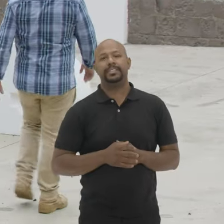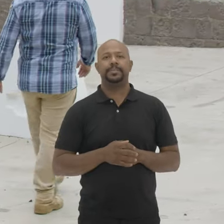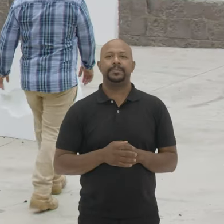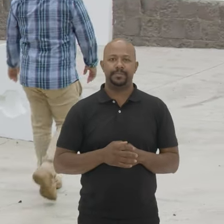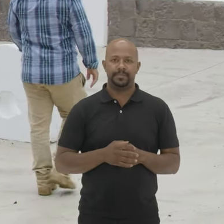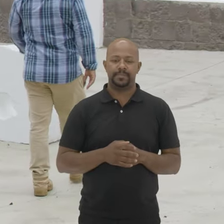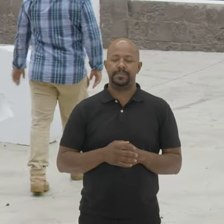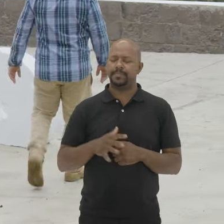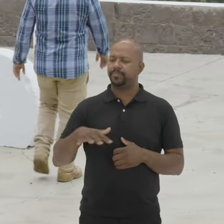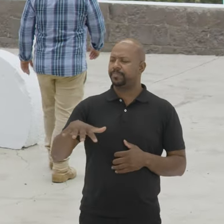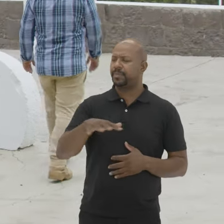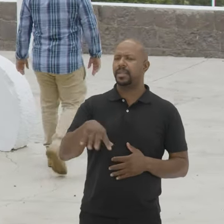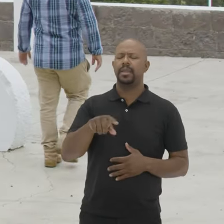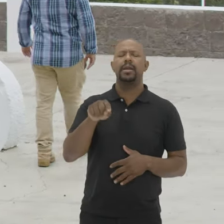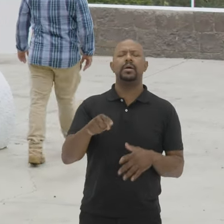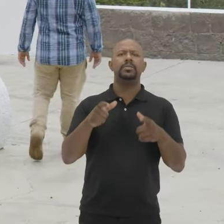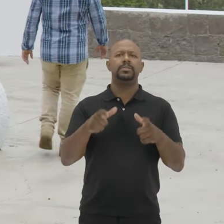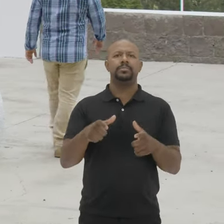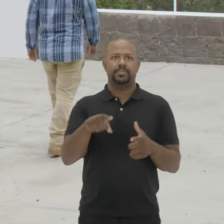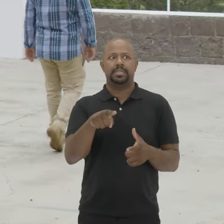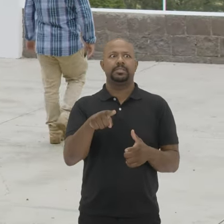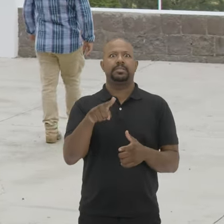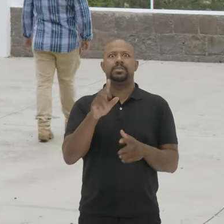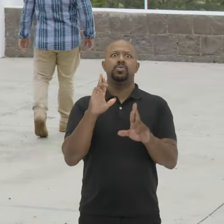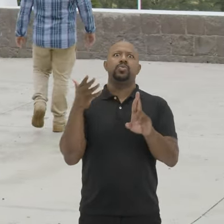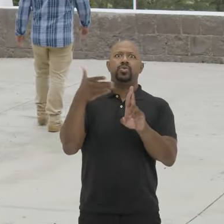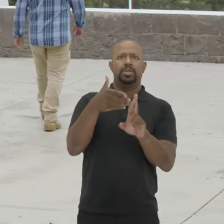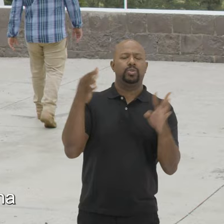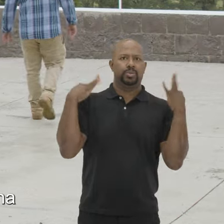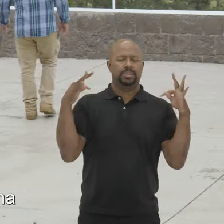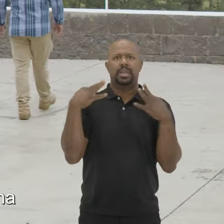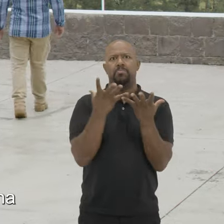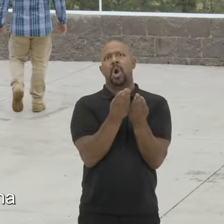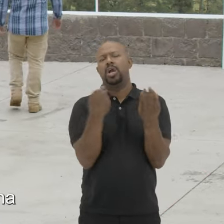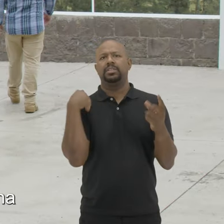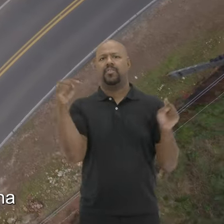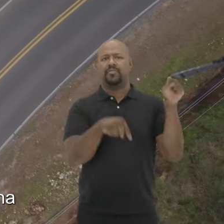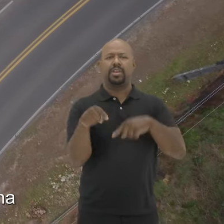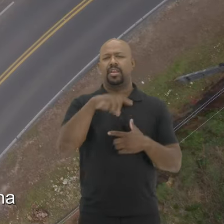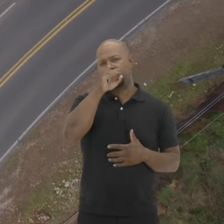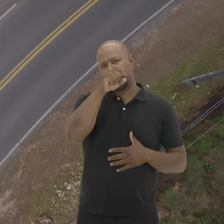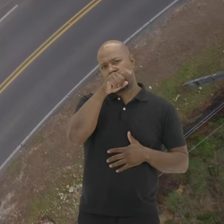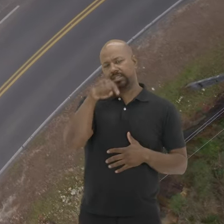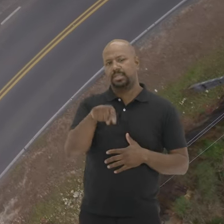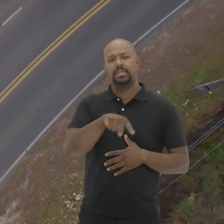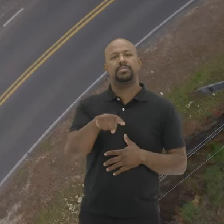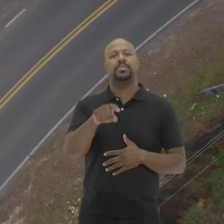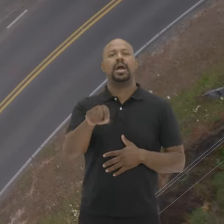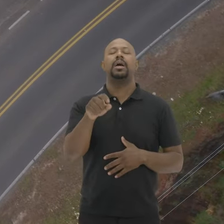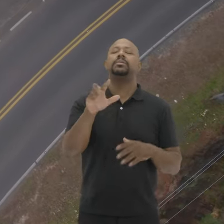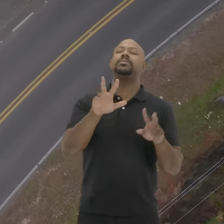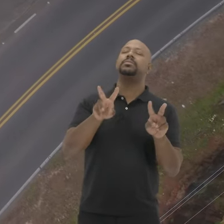por um mirante. Aqui é o ponto cartão postal, né, de Silveira. Uma galera vem no final de semana pra